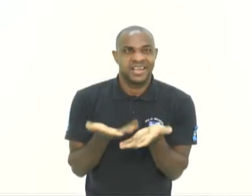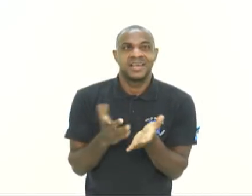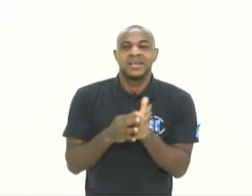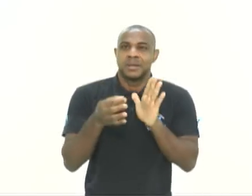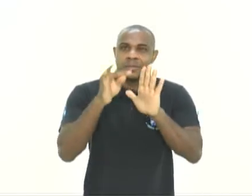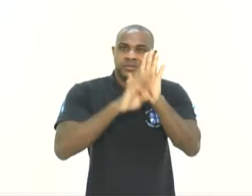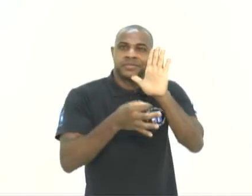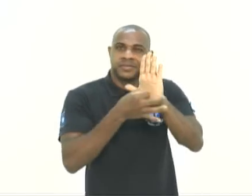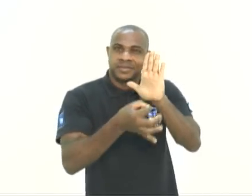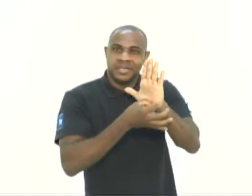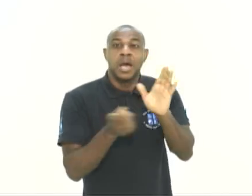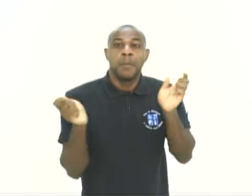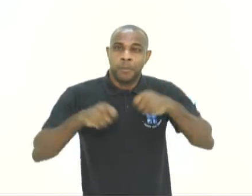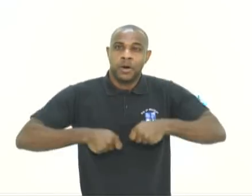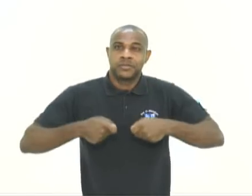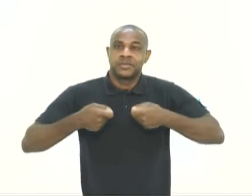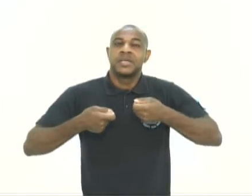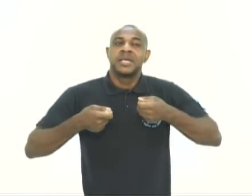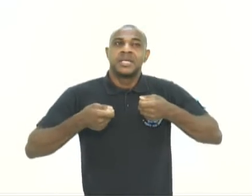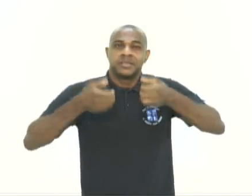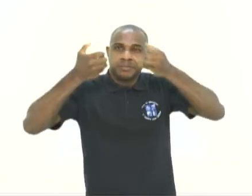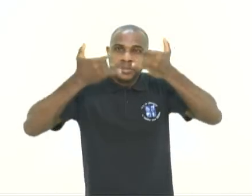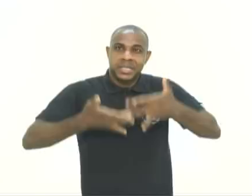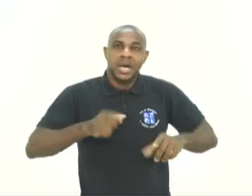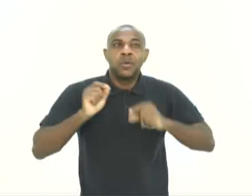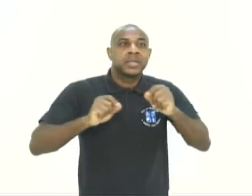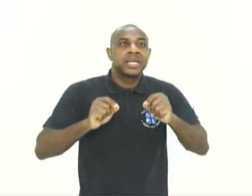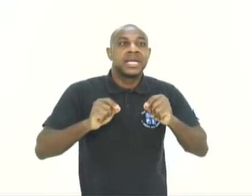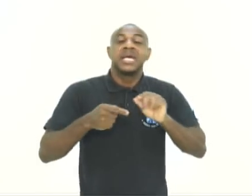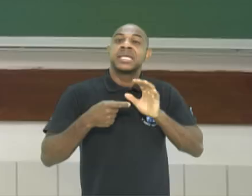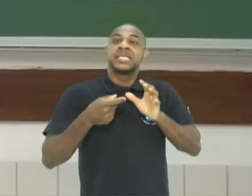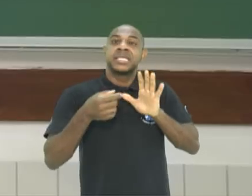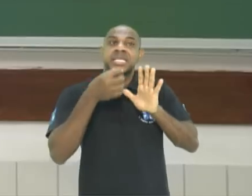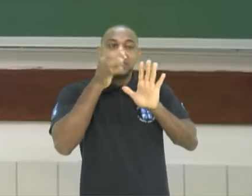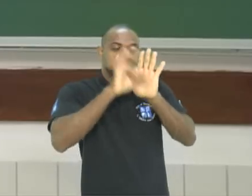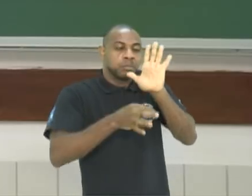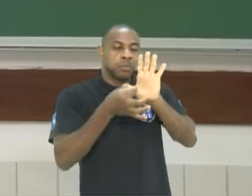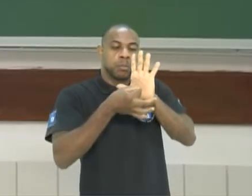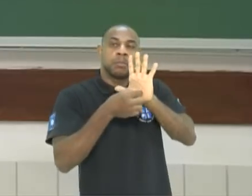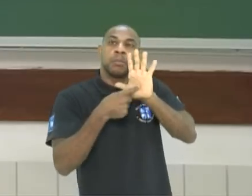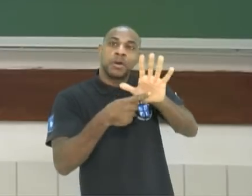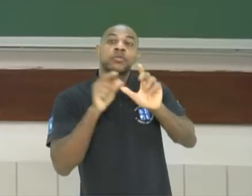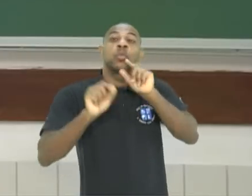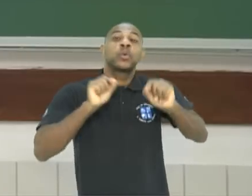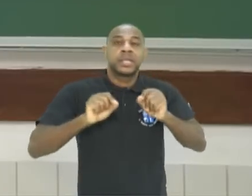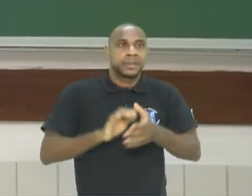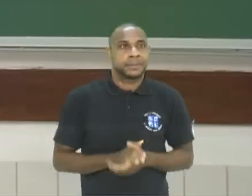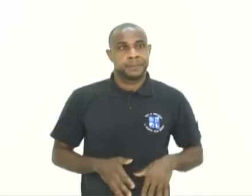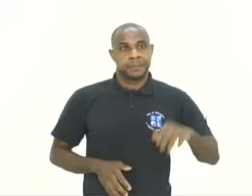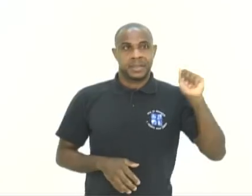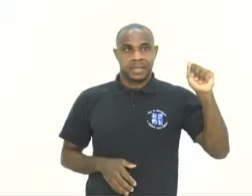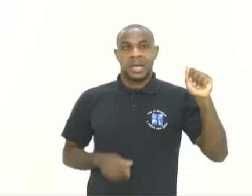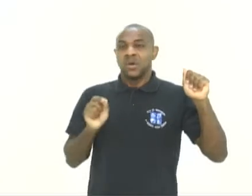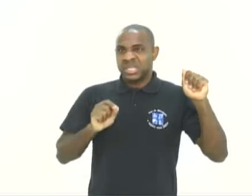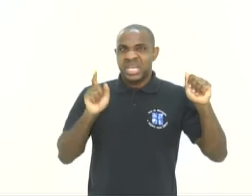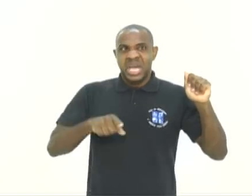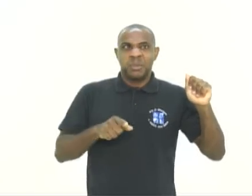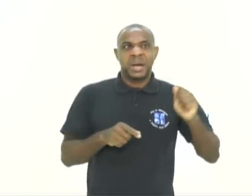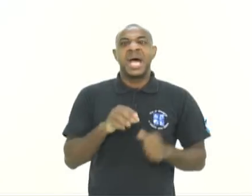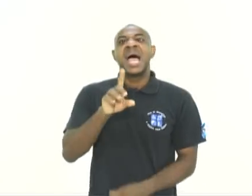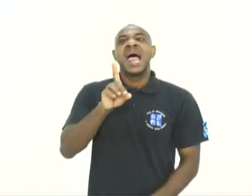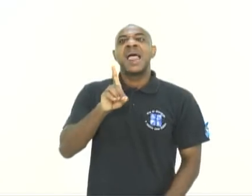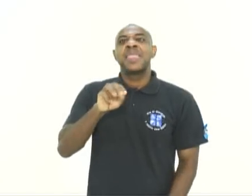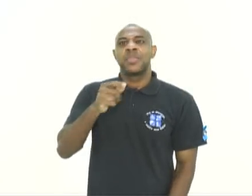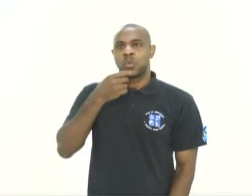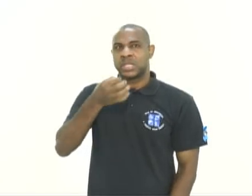opinião, podemos dizer que ele apresenta o quê? Então, o que o artigo de opinião vai apresentar? Letra A, uma denúncia.